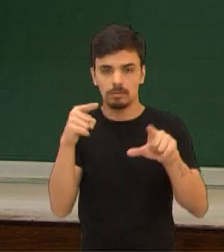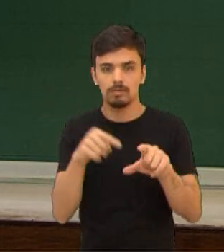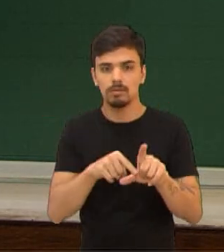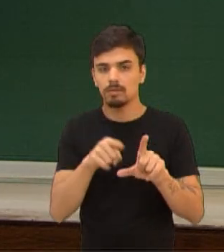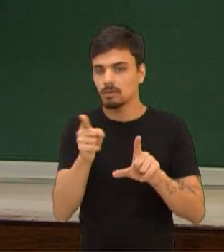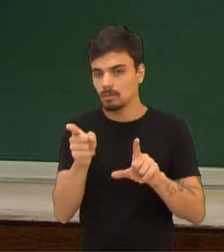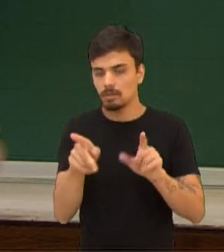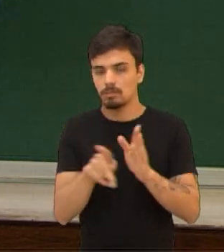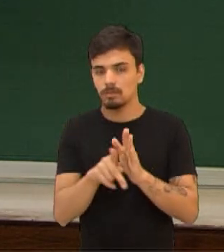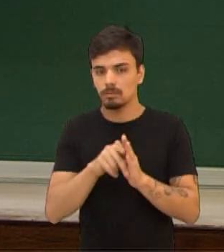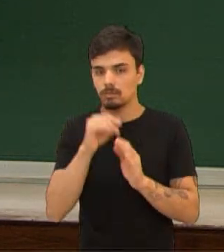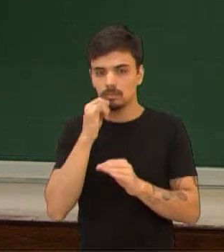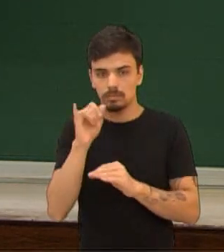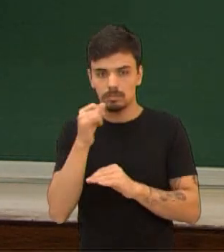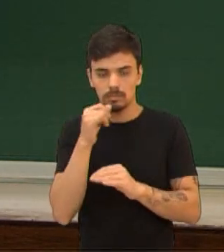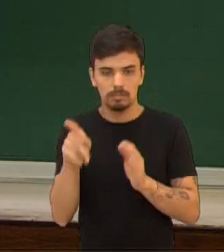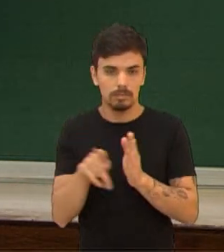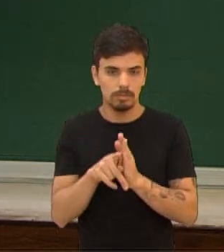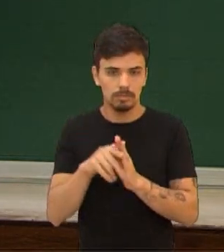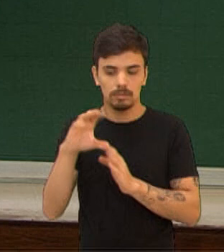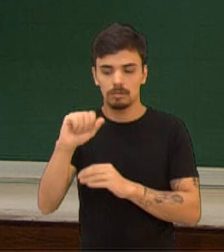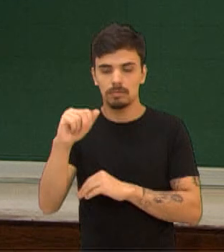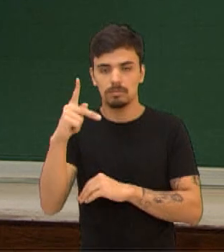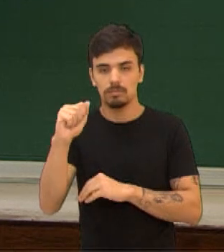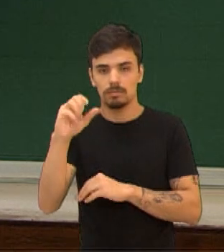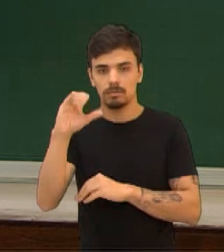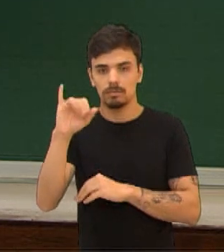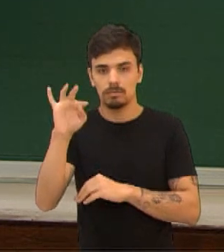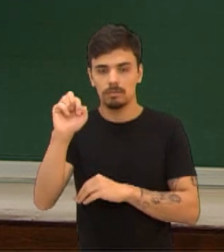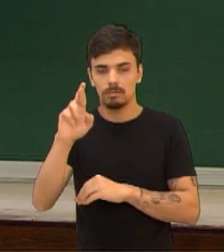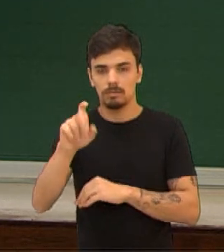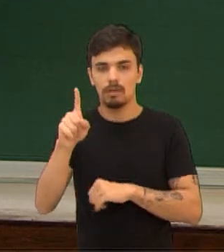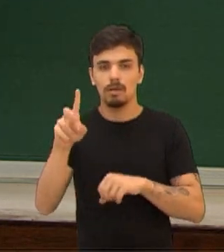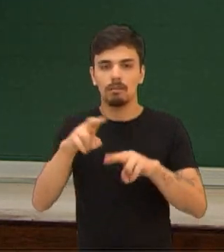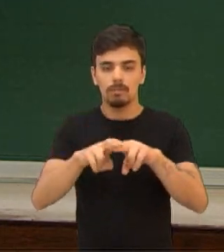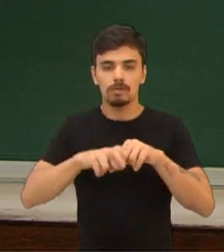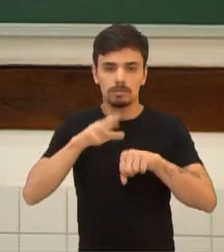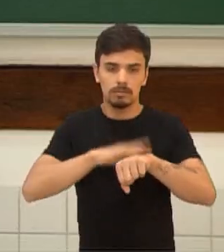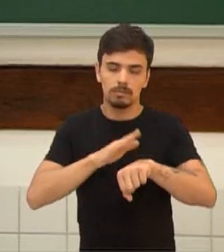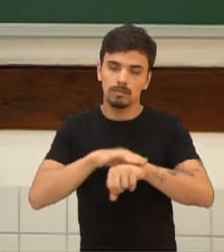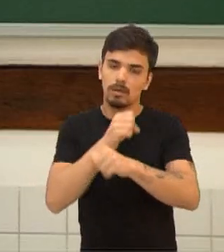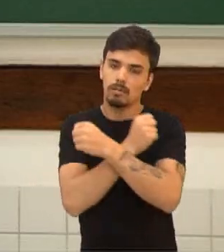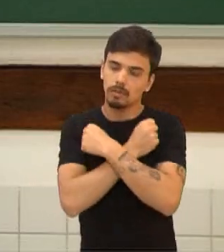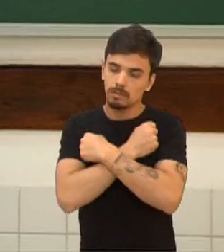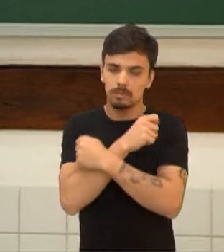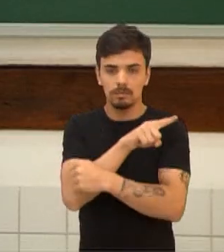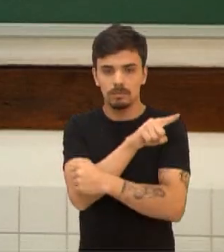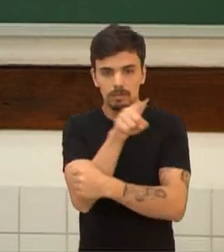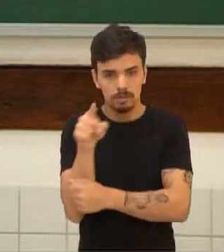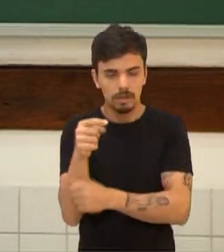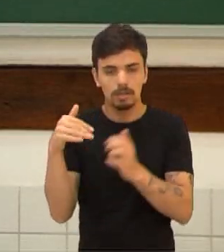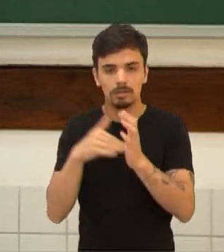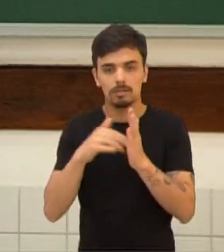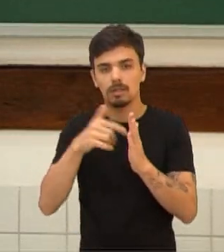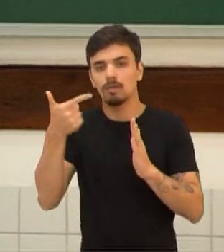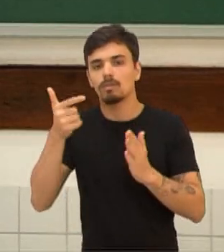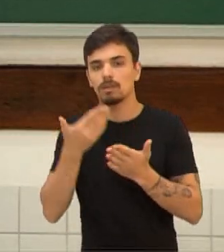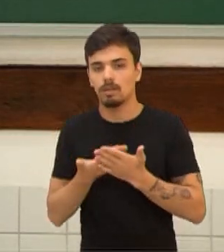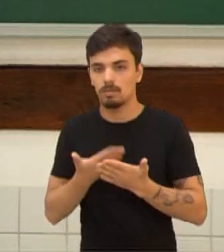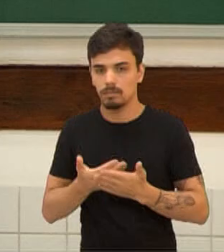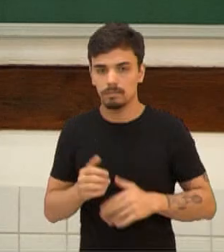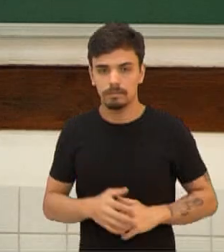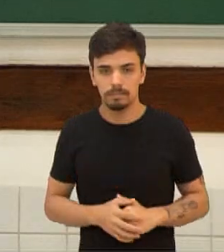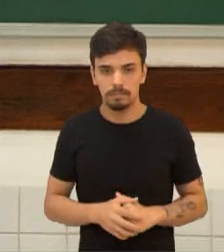de carregamento do capacitor que serve para temporização. Tá? Um abraço para vocês, até a próxima aula.